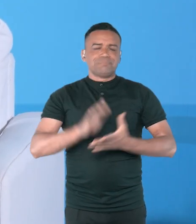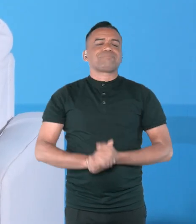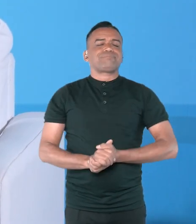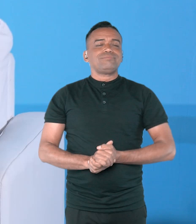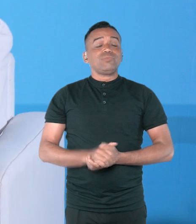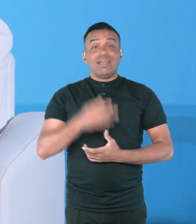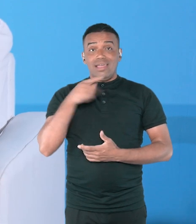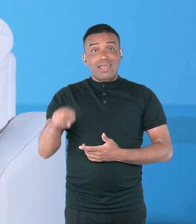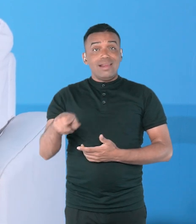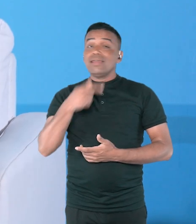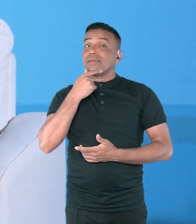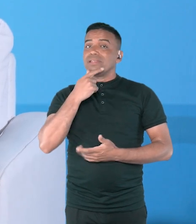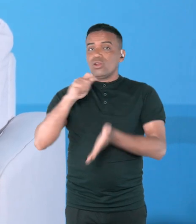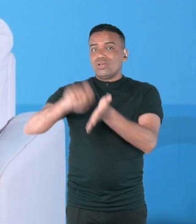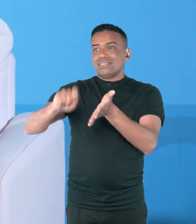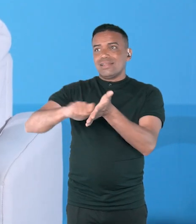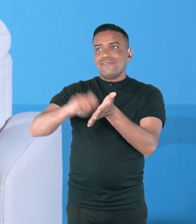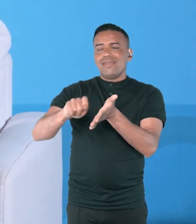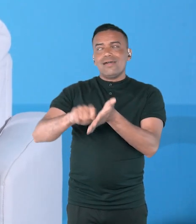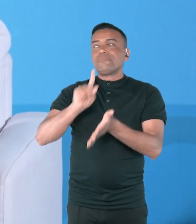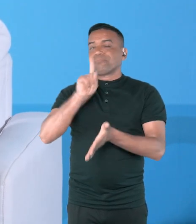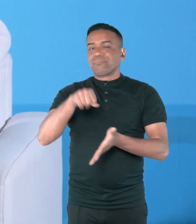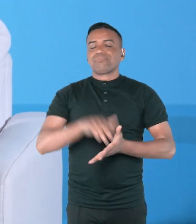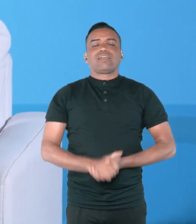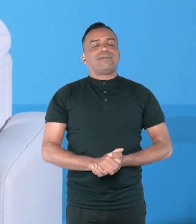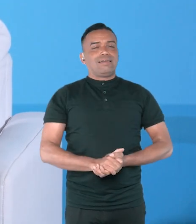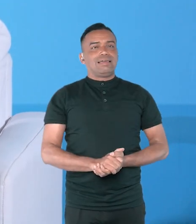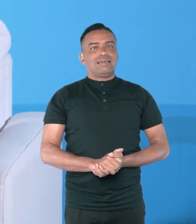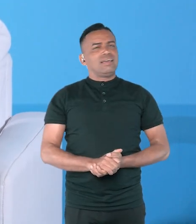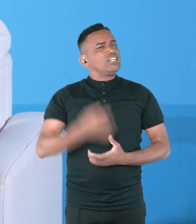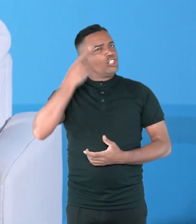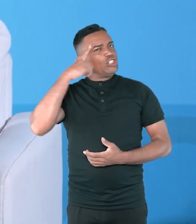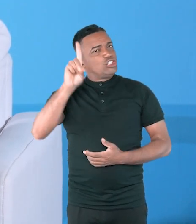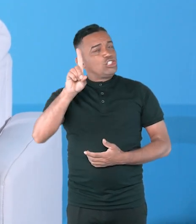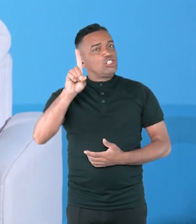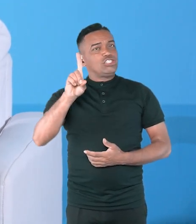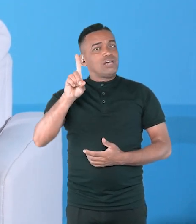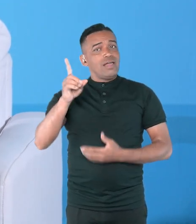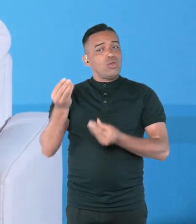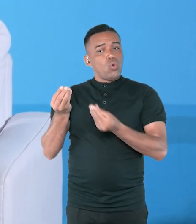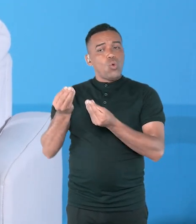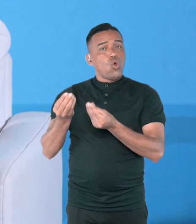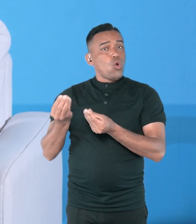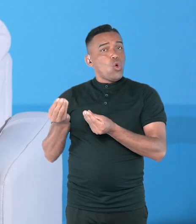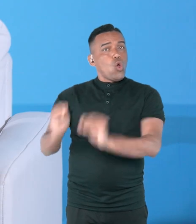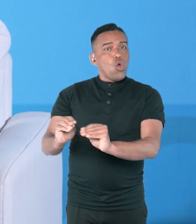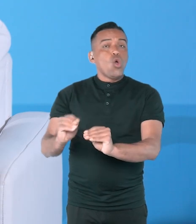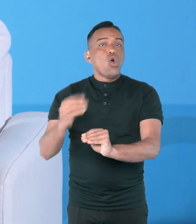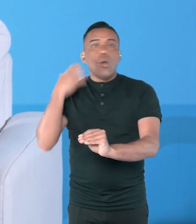texto. Ele escrevia assim, que teve um dia que ele botou uma